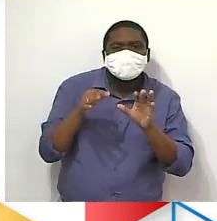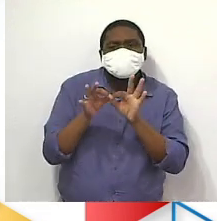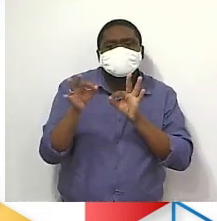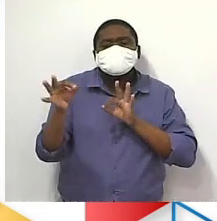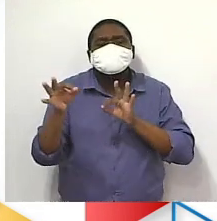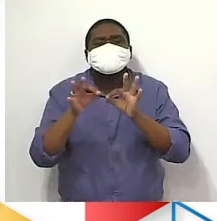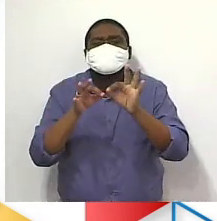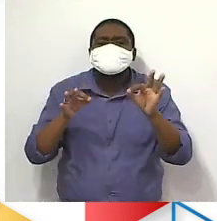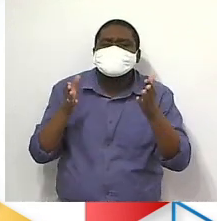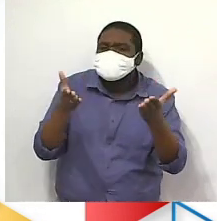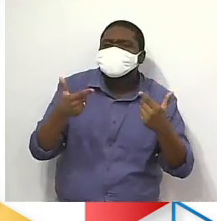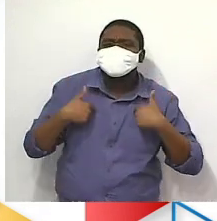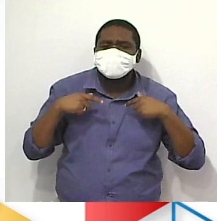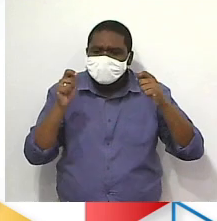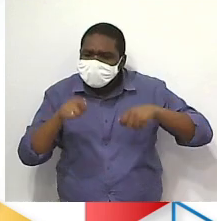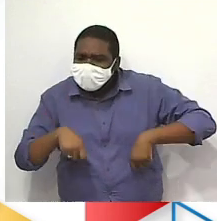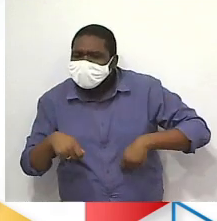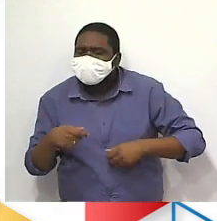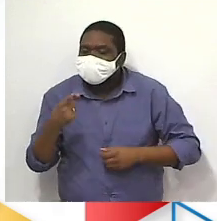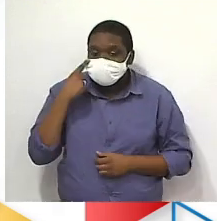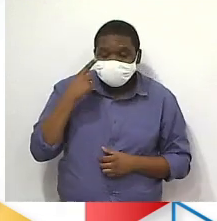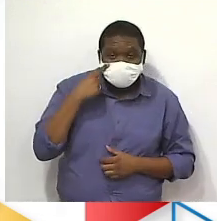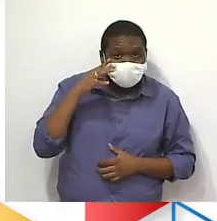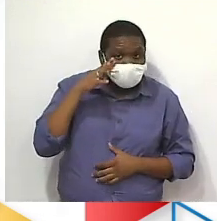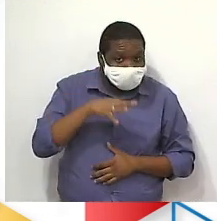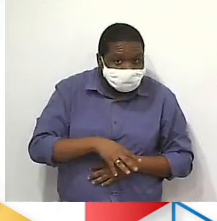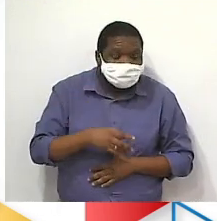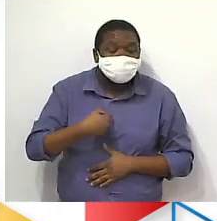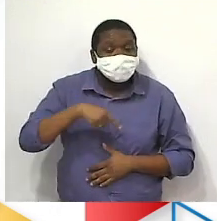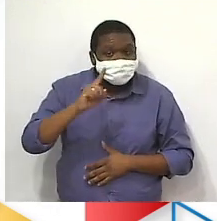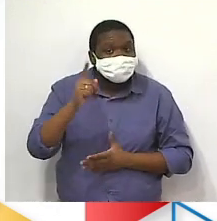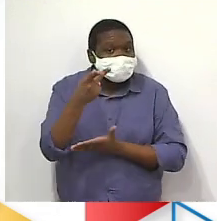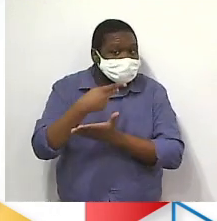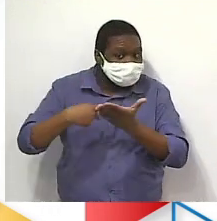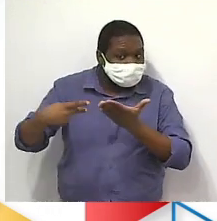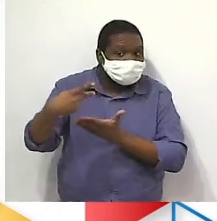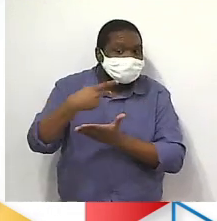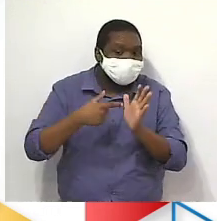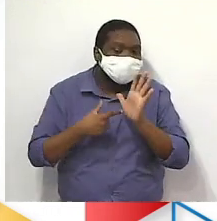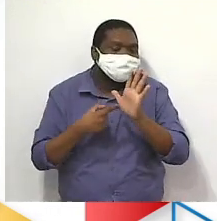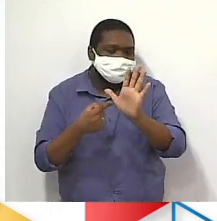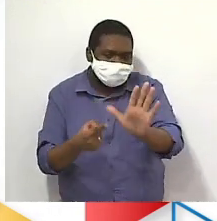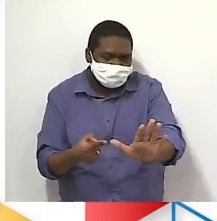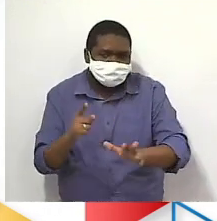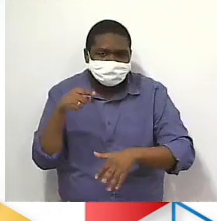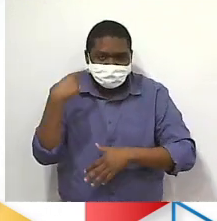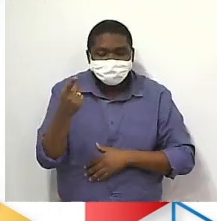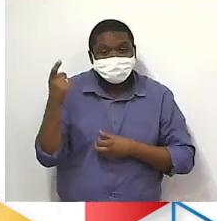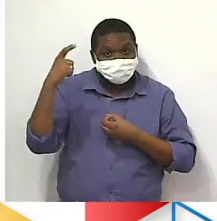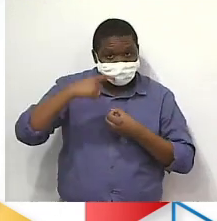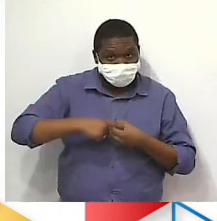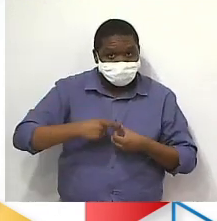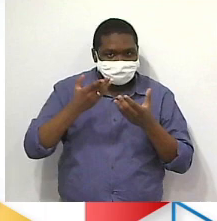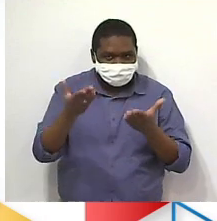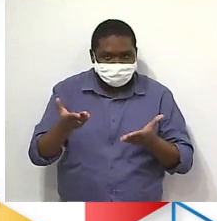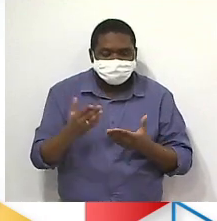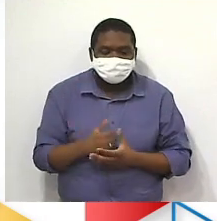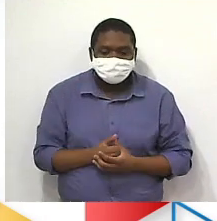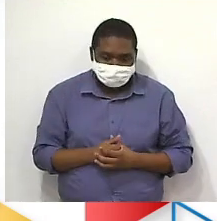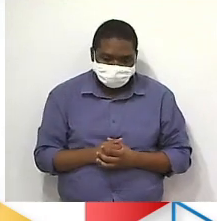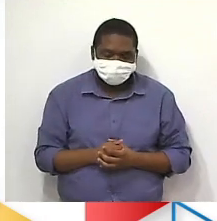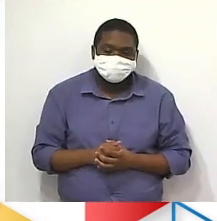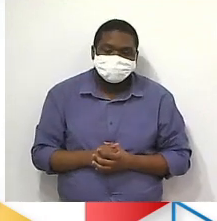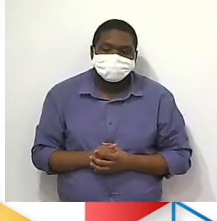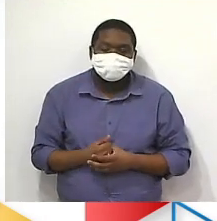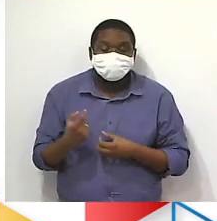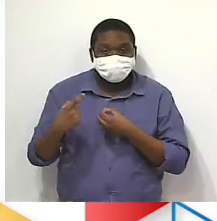dessas semirretas? Será que é possível? Preste atenção, que aí eu vou demonstrar para vocês e depois a gente volta para esses slides. Traz para cá, Manuel, que eu